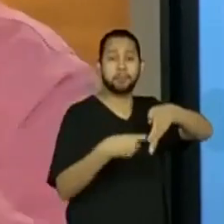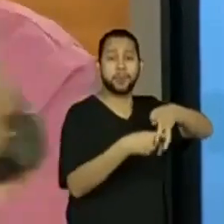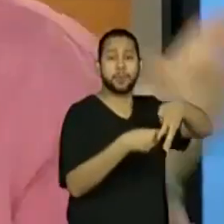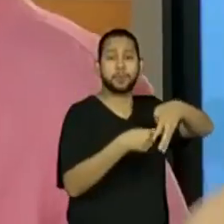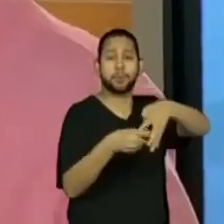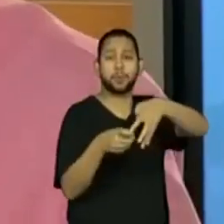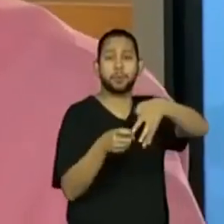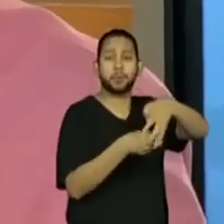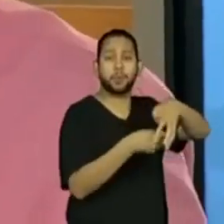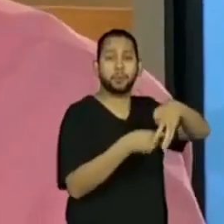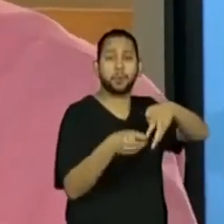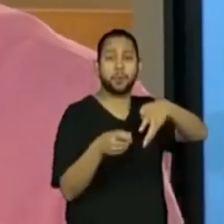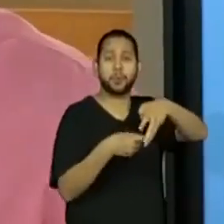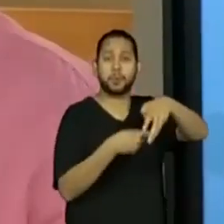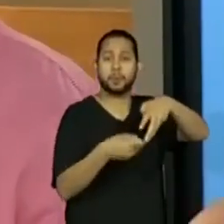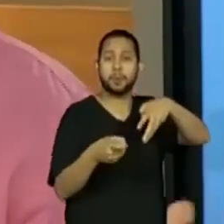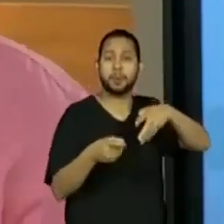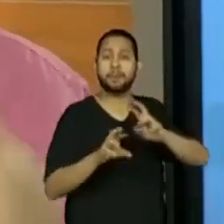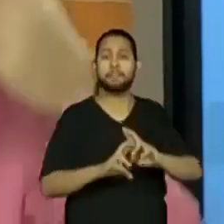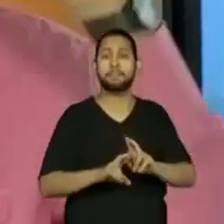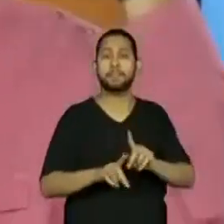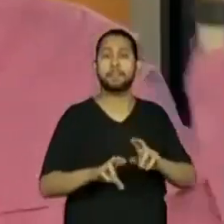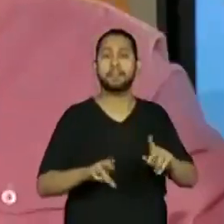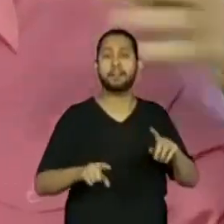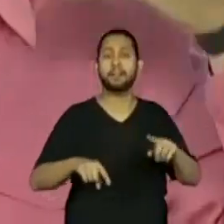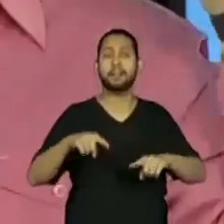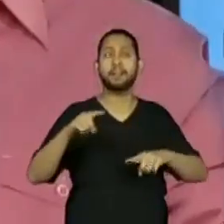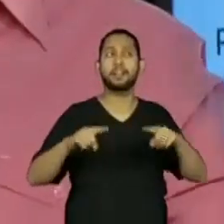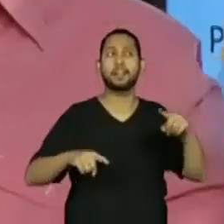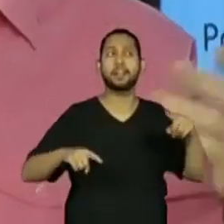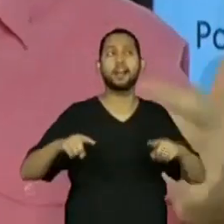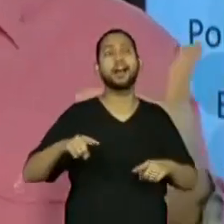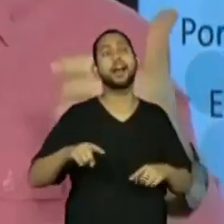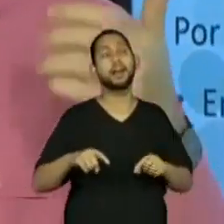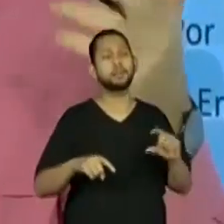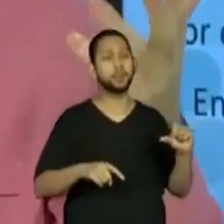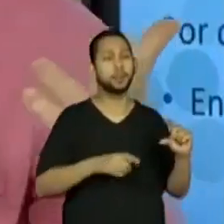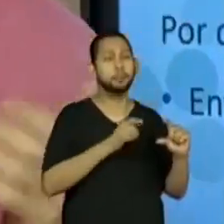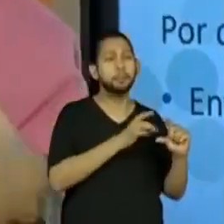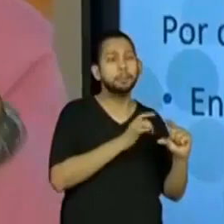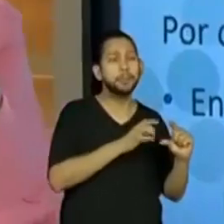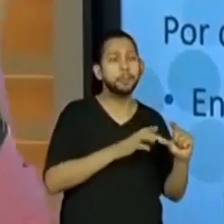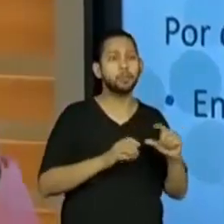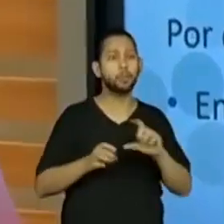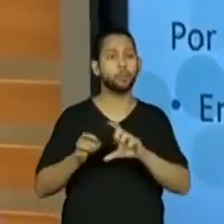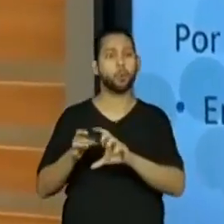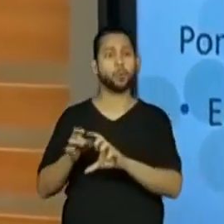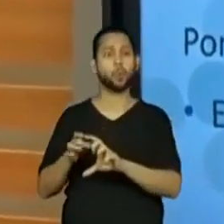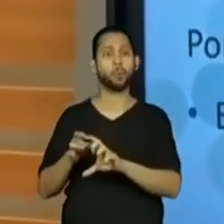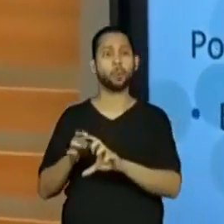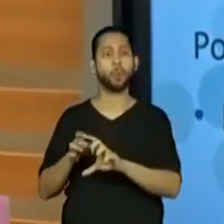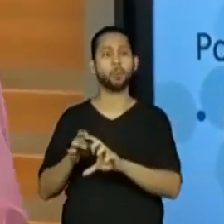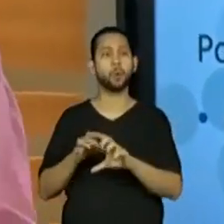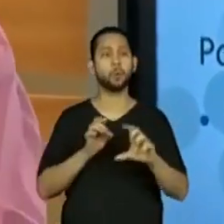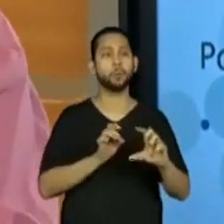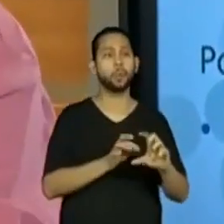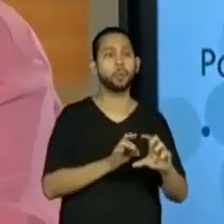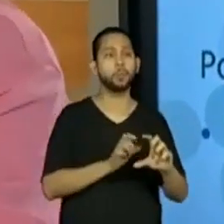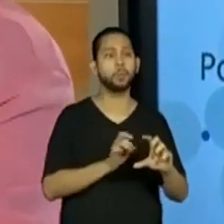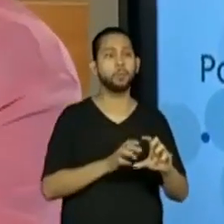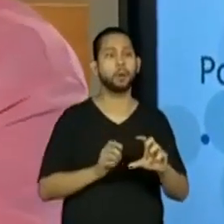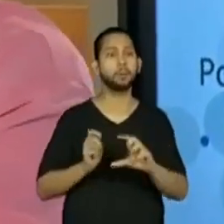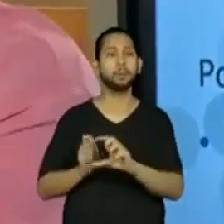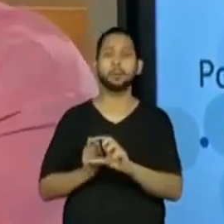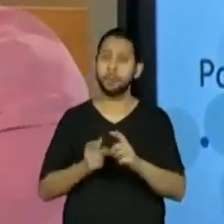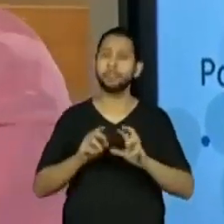produz diferentes sons, né? Que agradam nossos ouvidos e chegam até a produzir uma melodia,